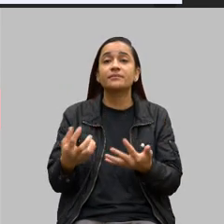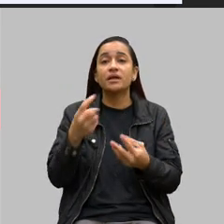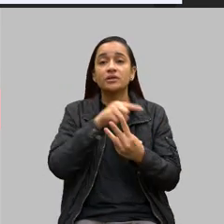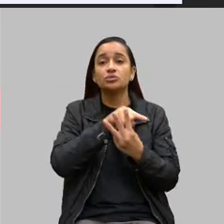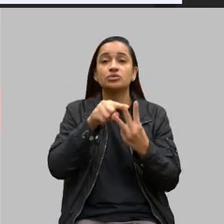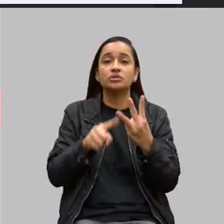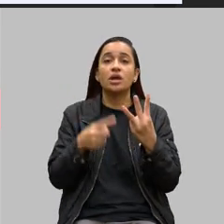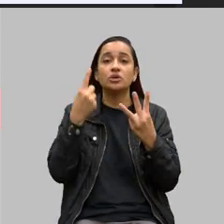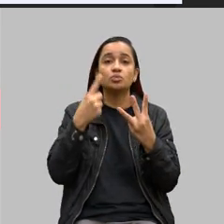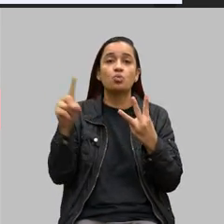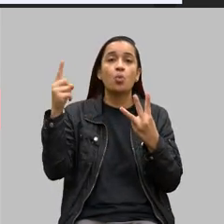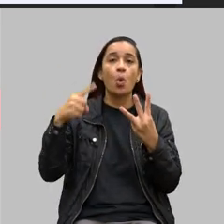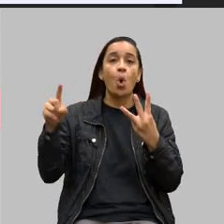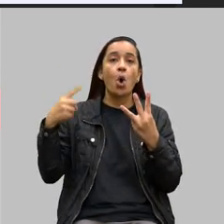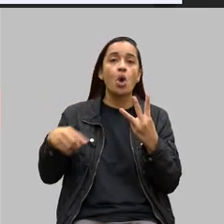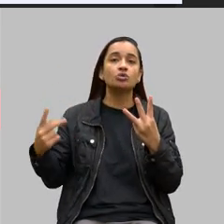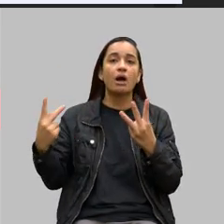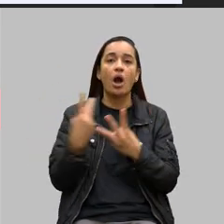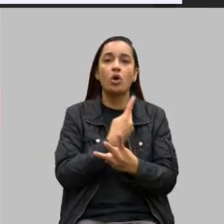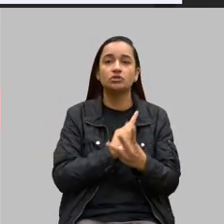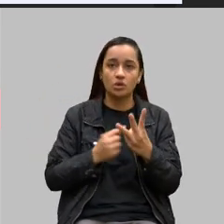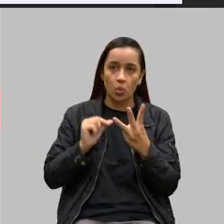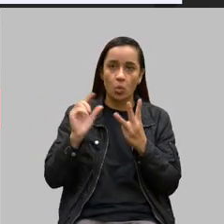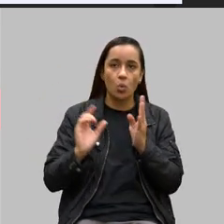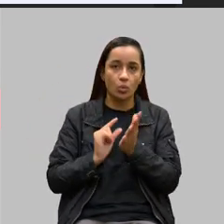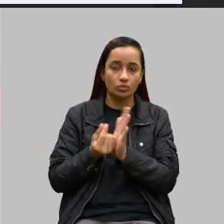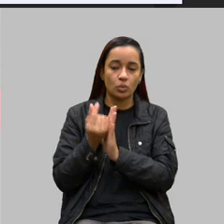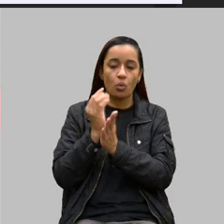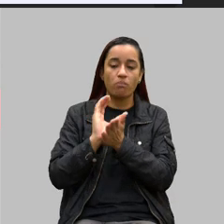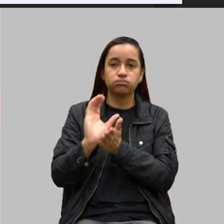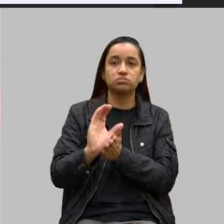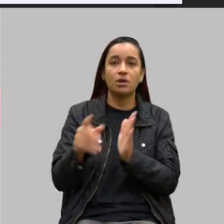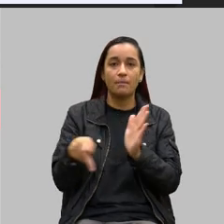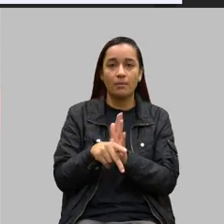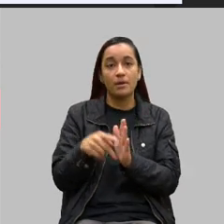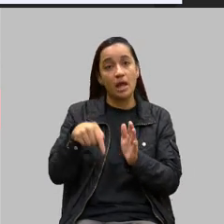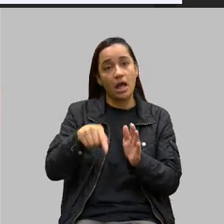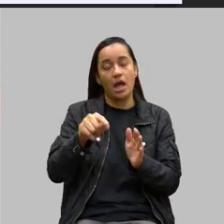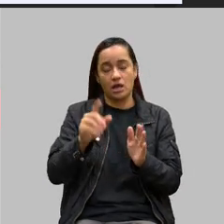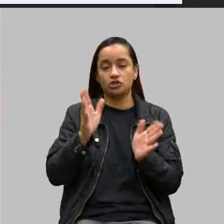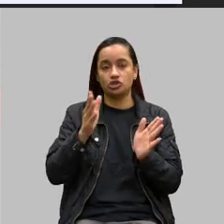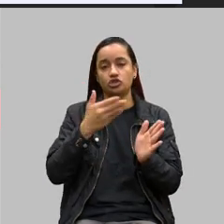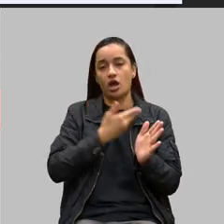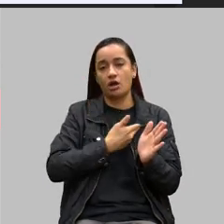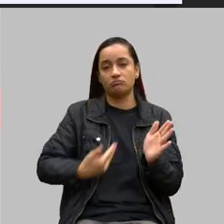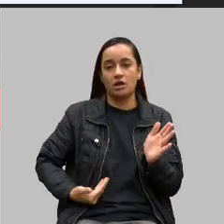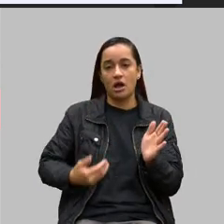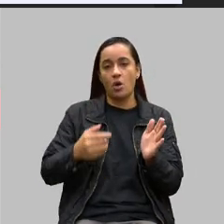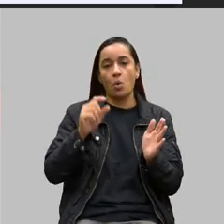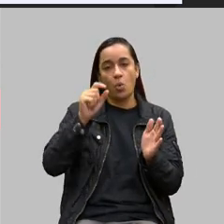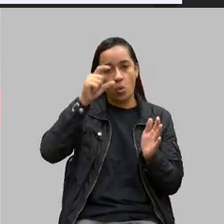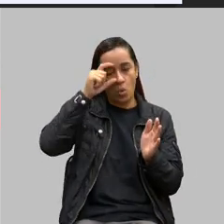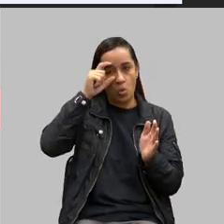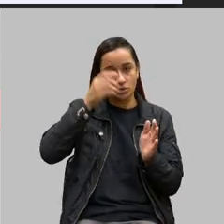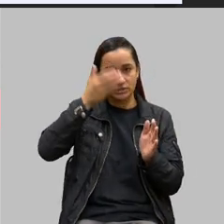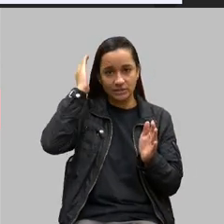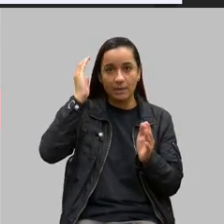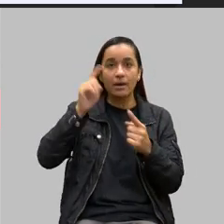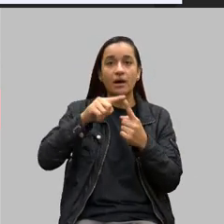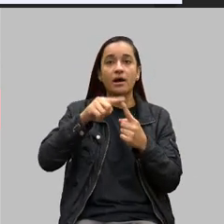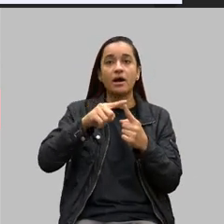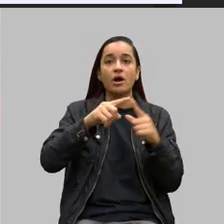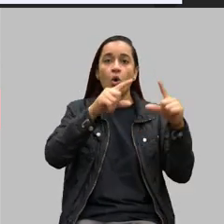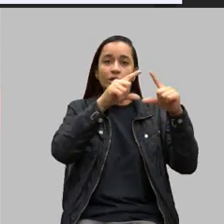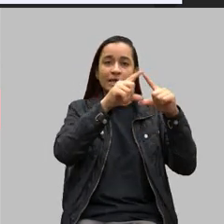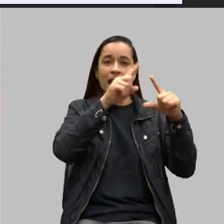de concessão que o estado fez né que já na gestão do governador Romeu zima que são as concessões do Triângulo do Sul de Minas né e